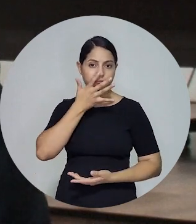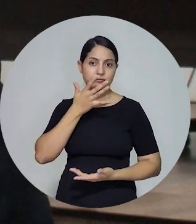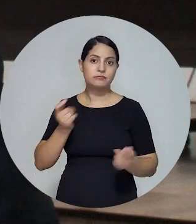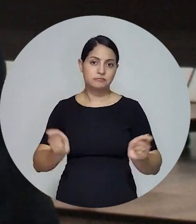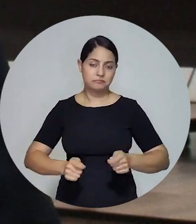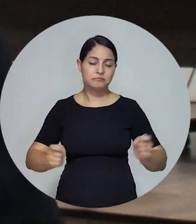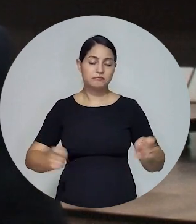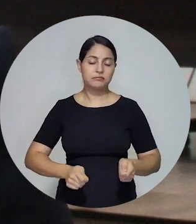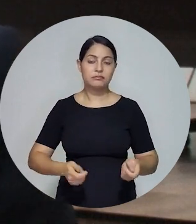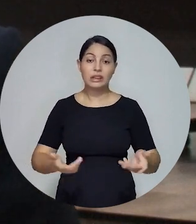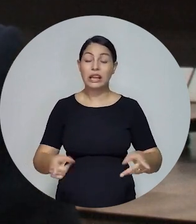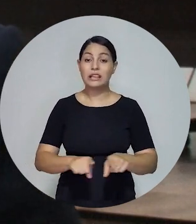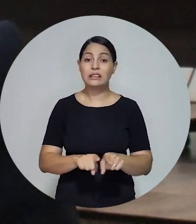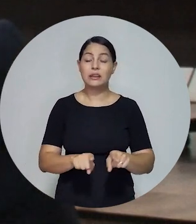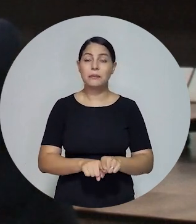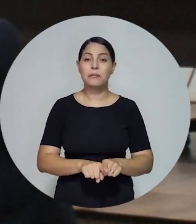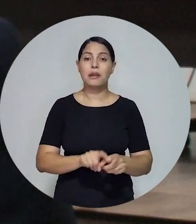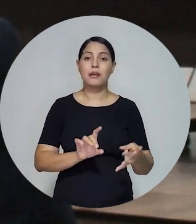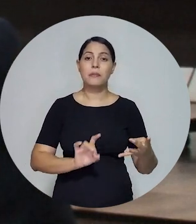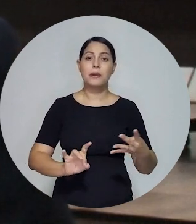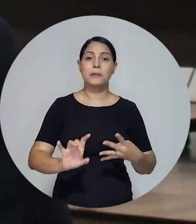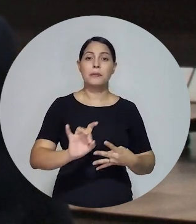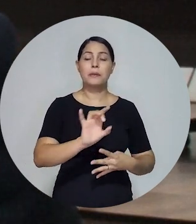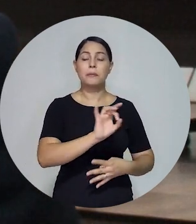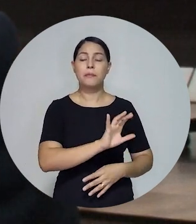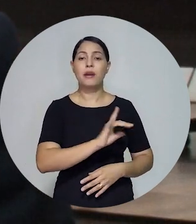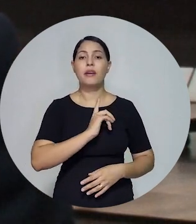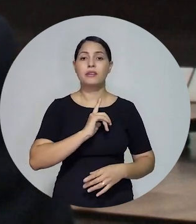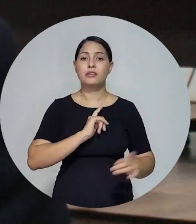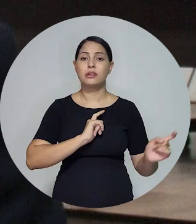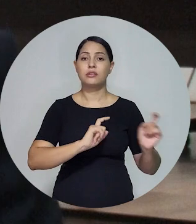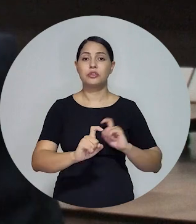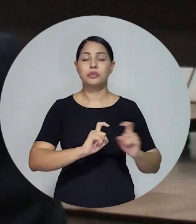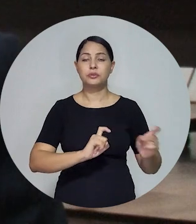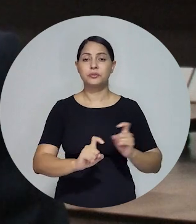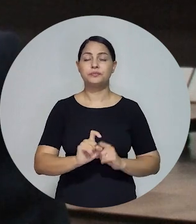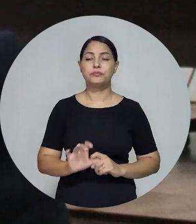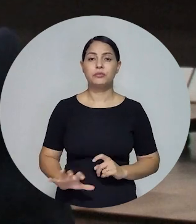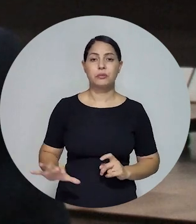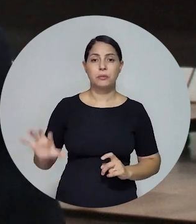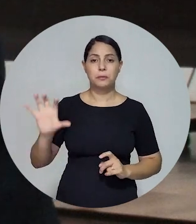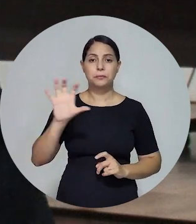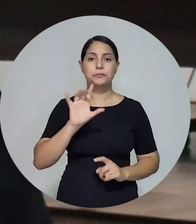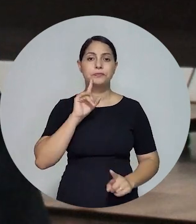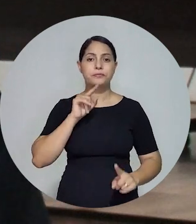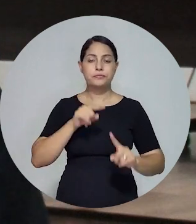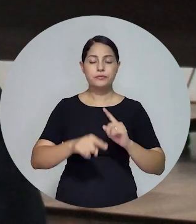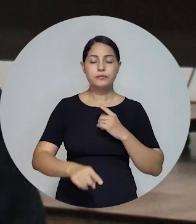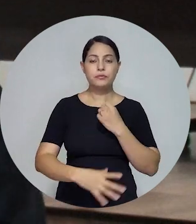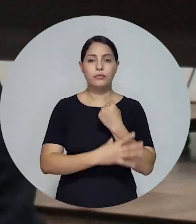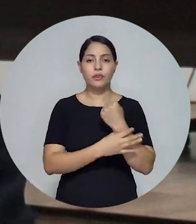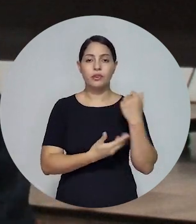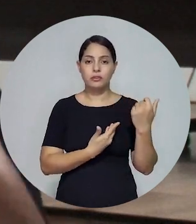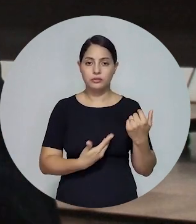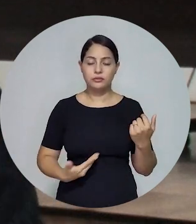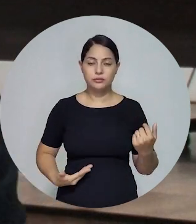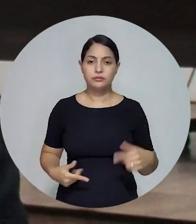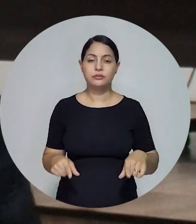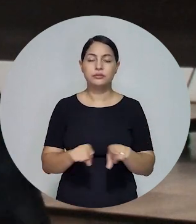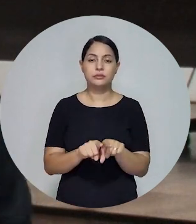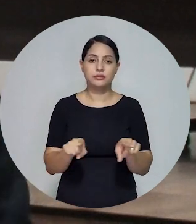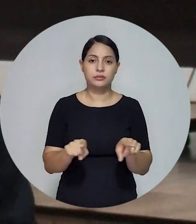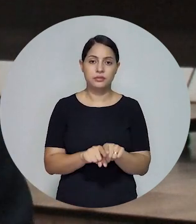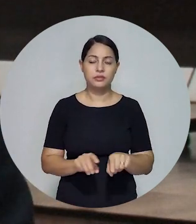OAB. Do mesmo modo, foram definidas reuniões em cada uma das subseções com o aparato